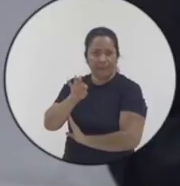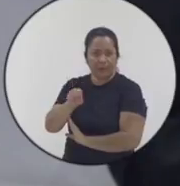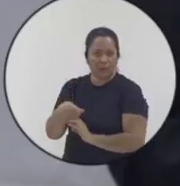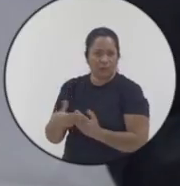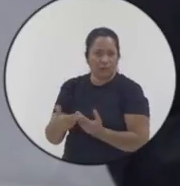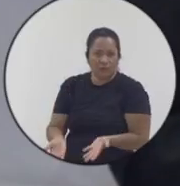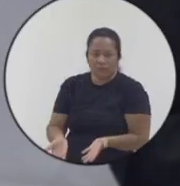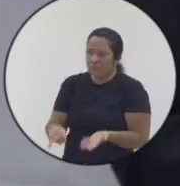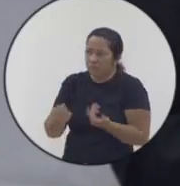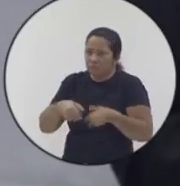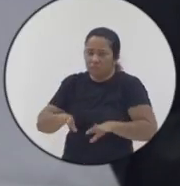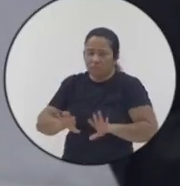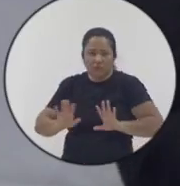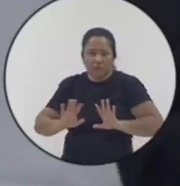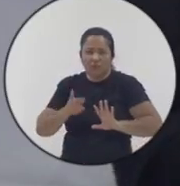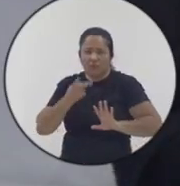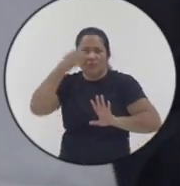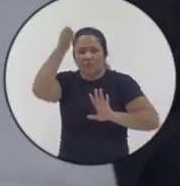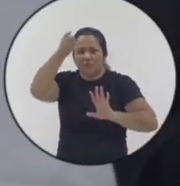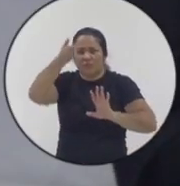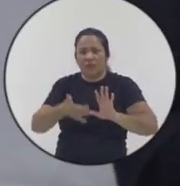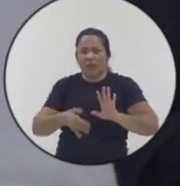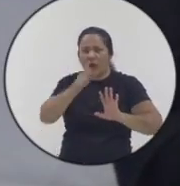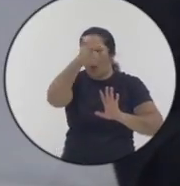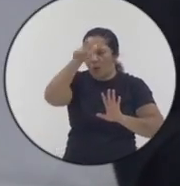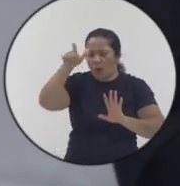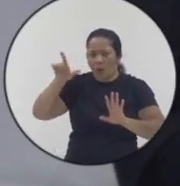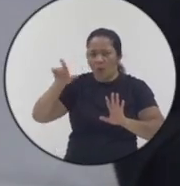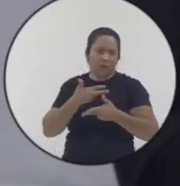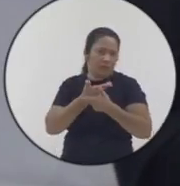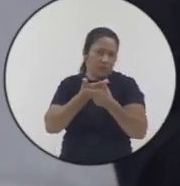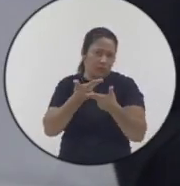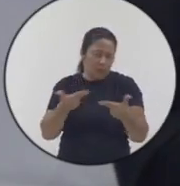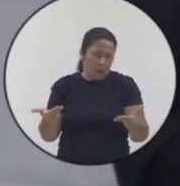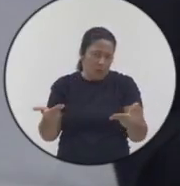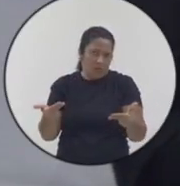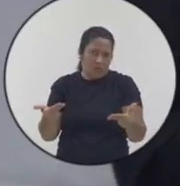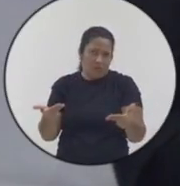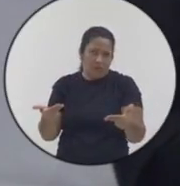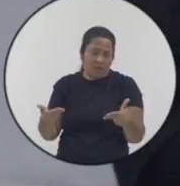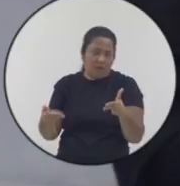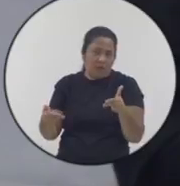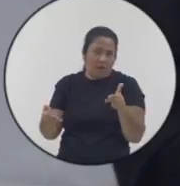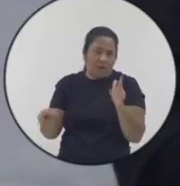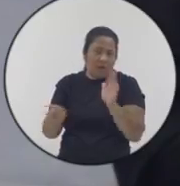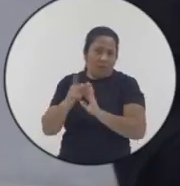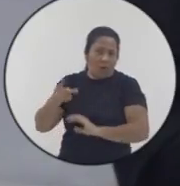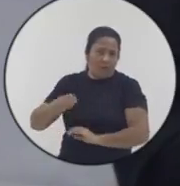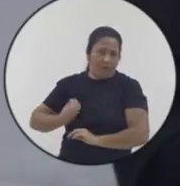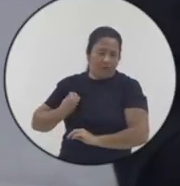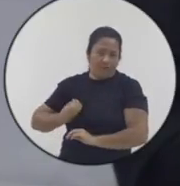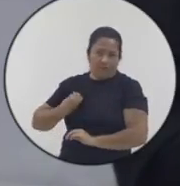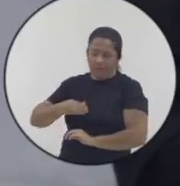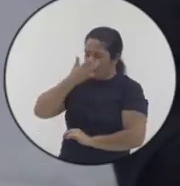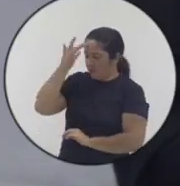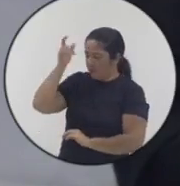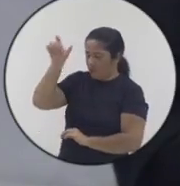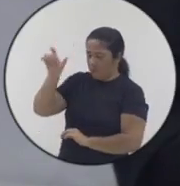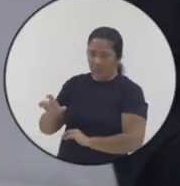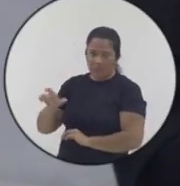mas falar de outras questões que dizem respeito à vida dessa pessoa, as possibilidades e expectativas que ela